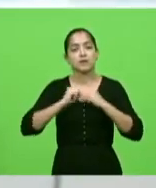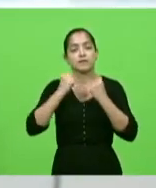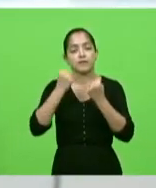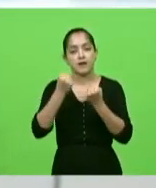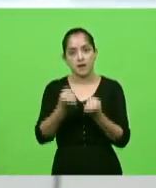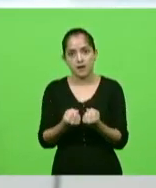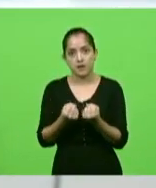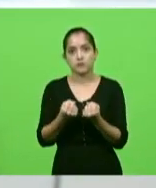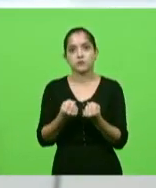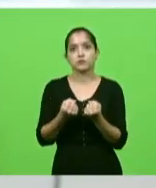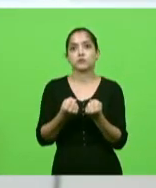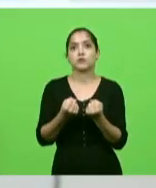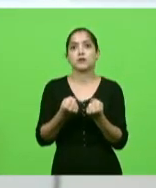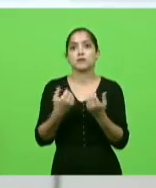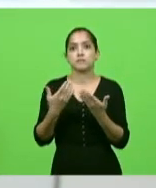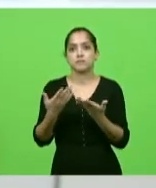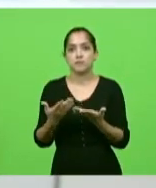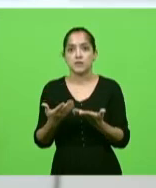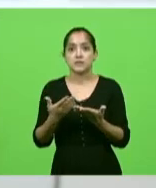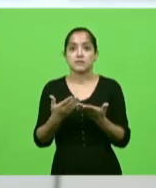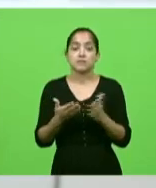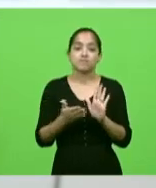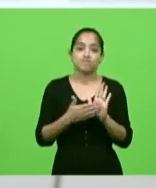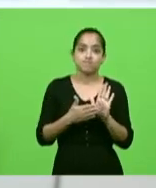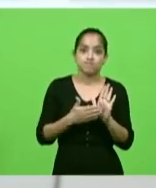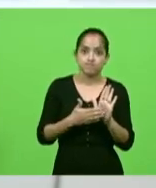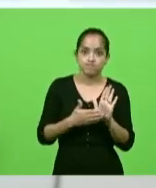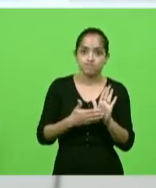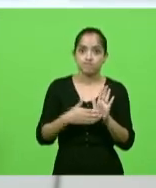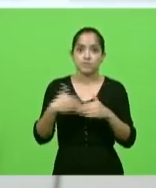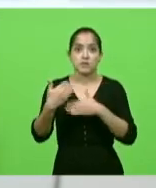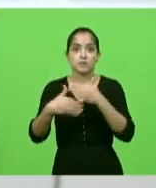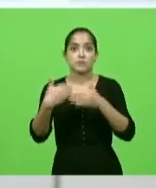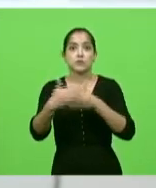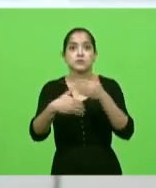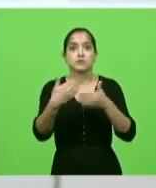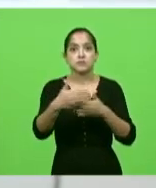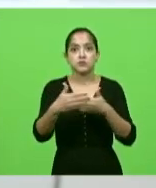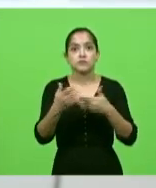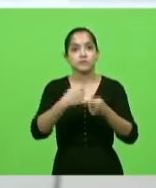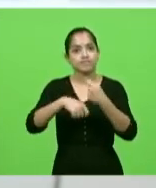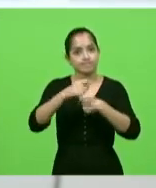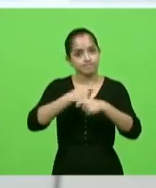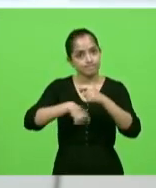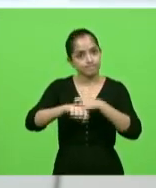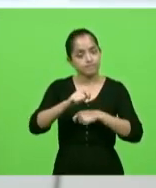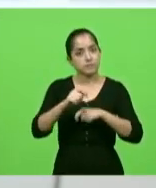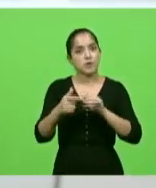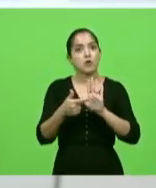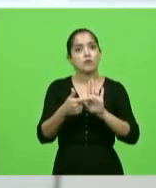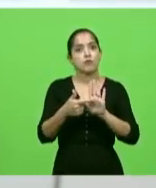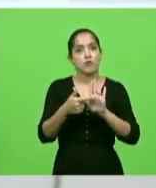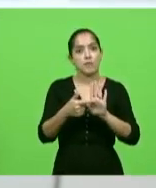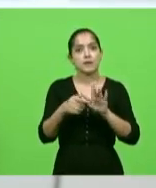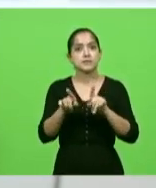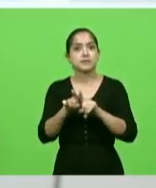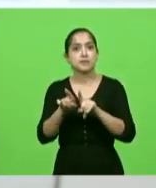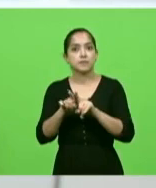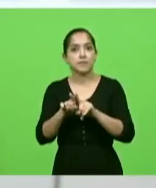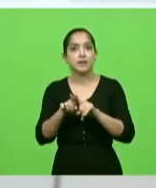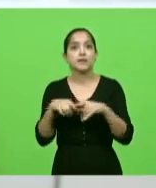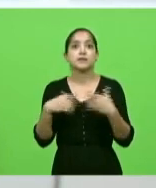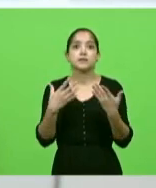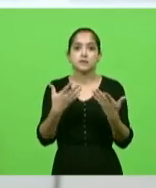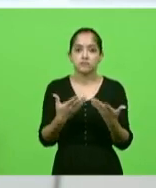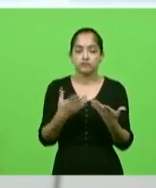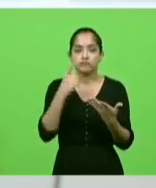porquanto não raro são praticadas sob as vestes de procedimento e atos administrativos formais e a pretexto de